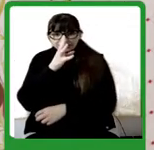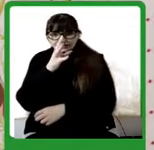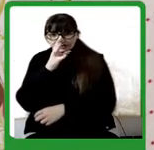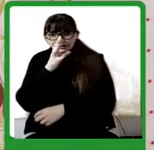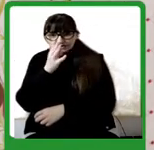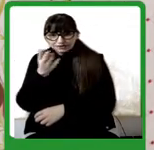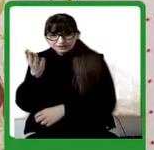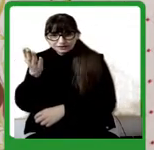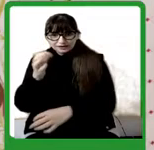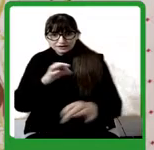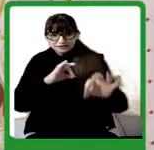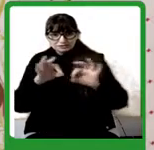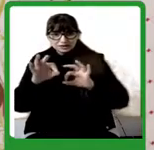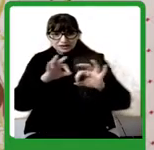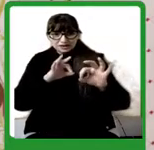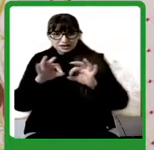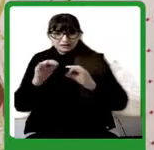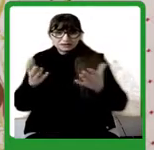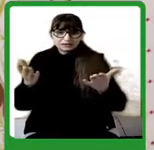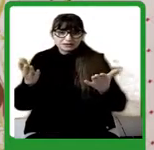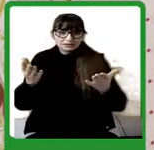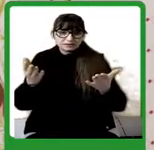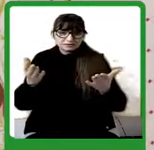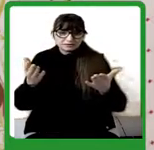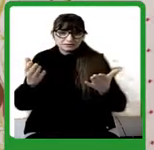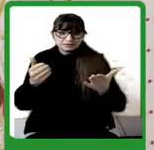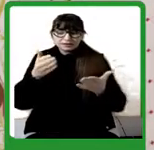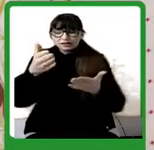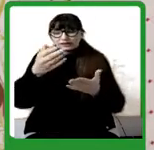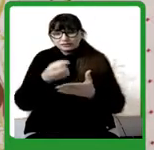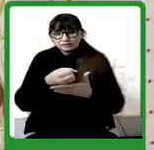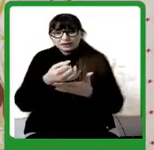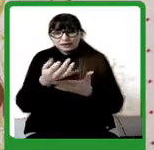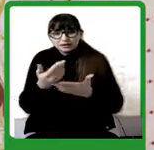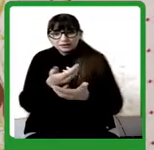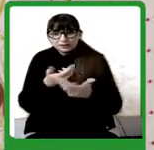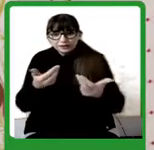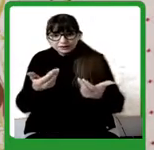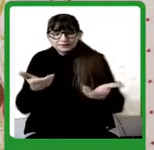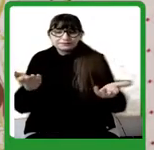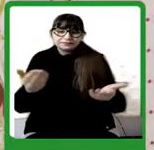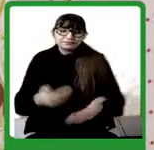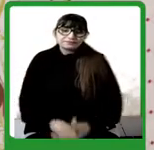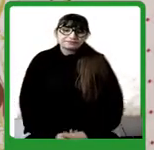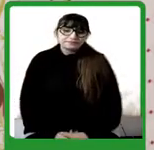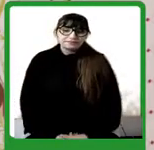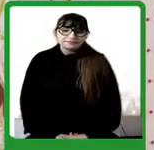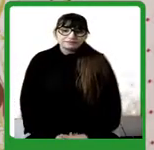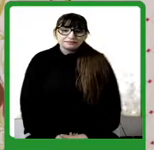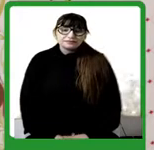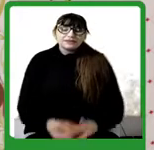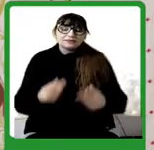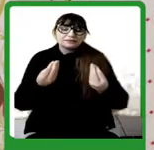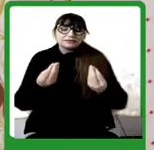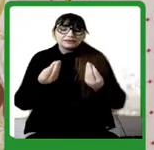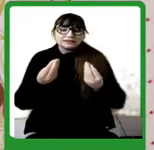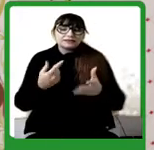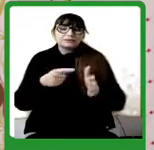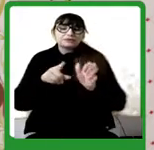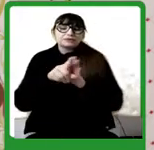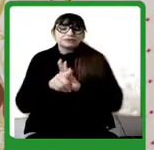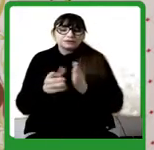que arrumaram. Não, tá lá na bodega em volta. Mas ele tinha que conhecer não. A bodega, né? Mas pra quê, eu digo? Eu te pergunto pra quê? É,